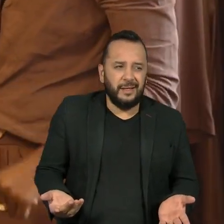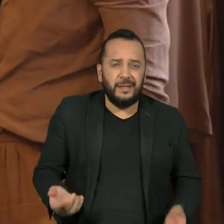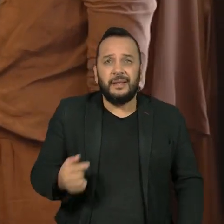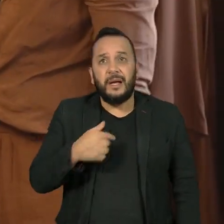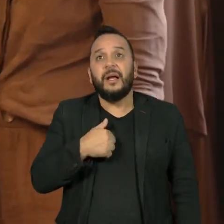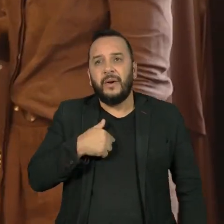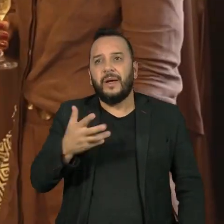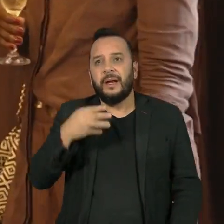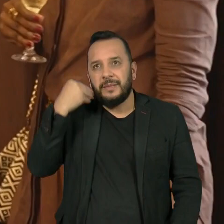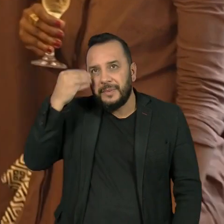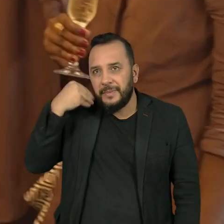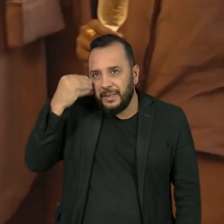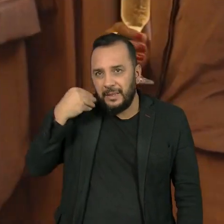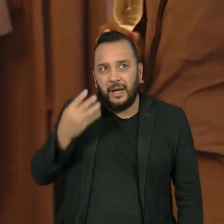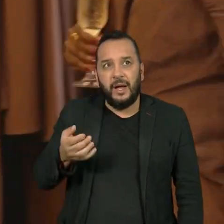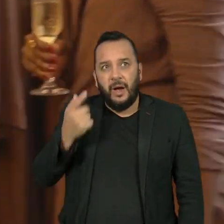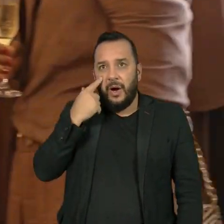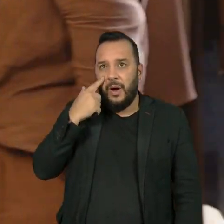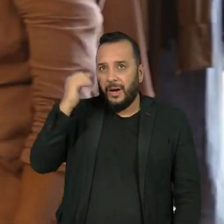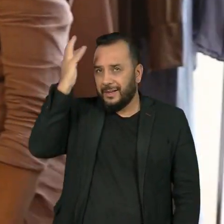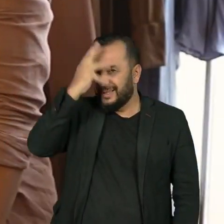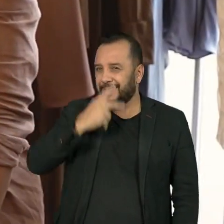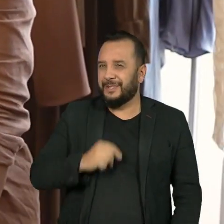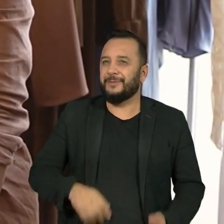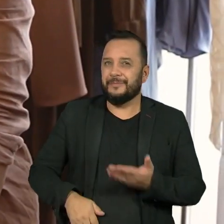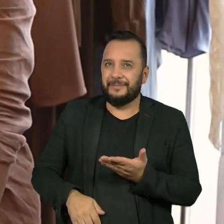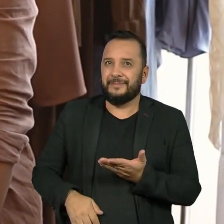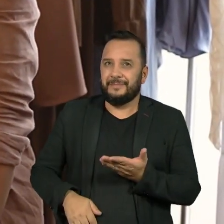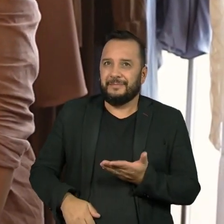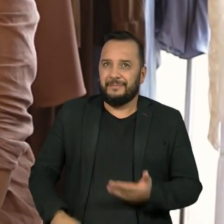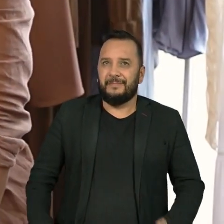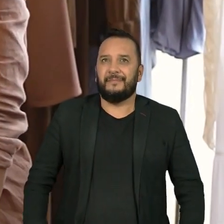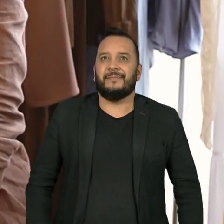isso. Vou separar então esse aqui pra você. Olha que lindo. Olha esse, né?